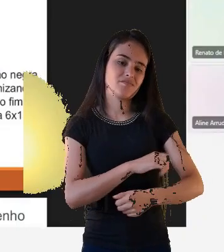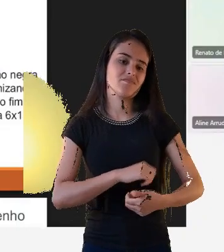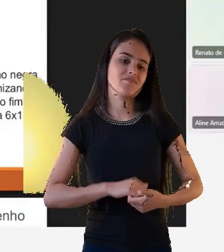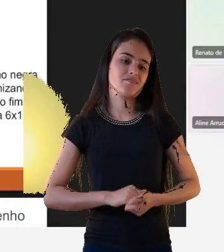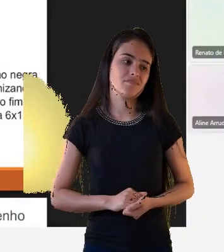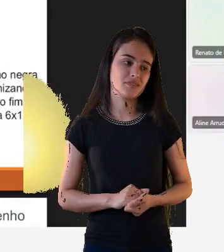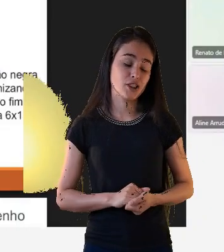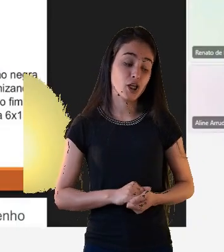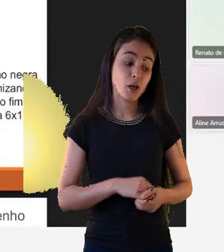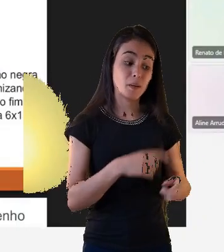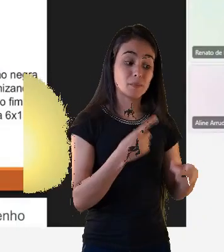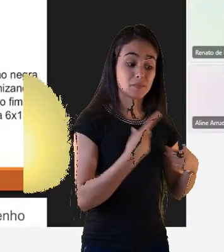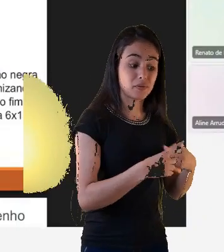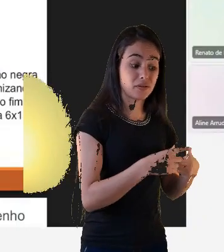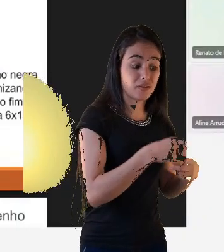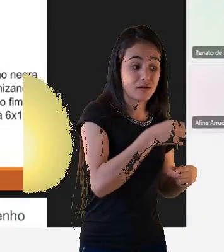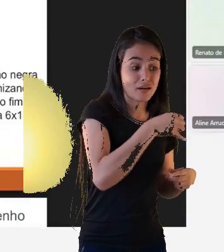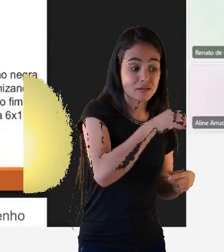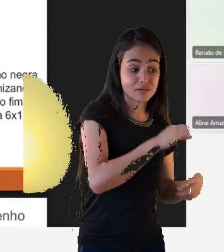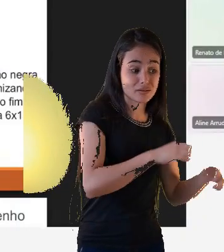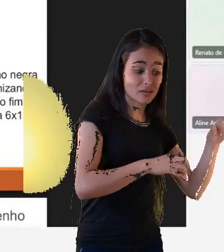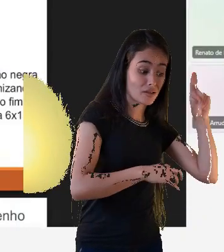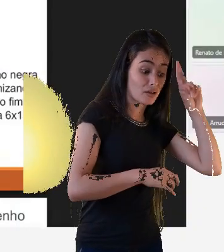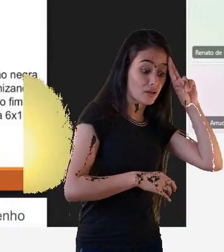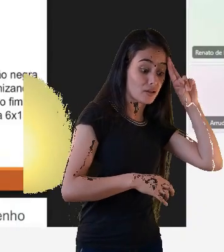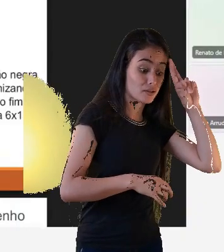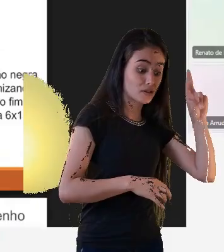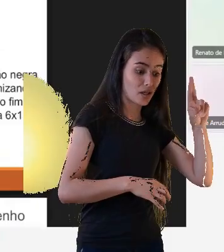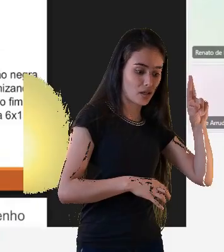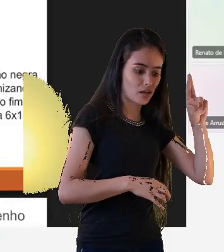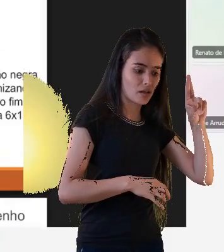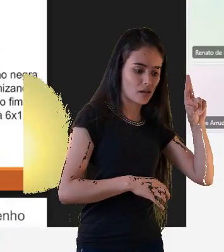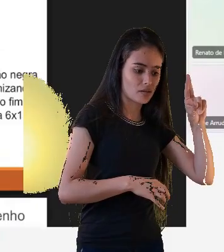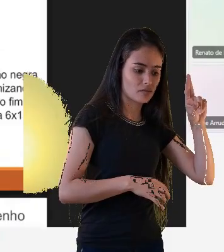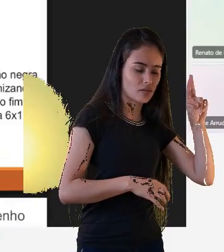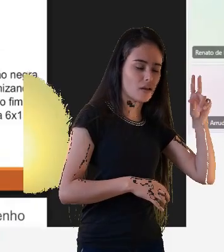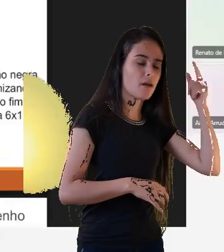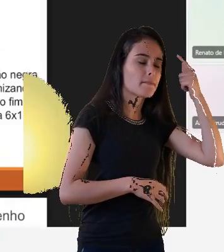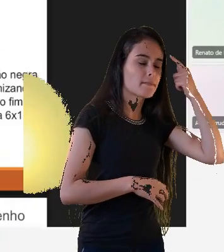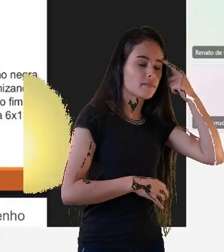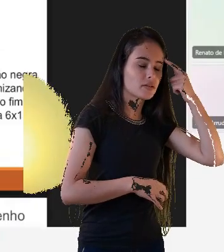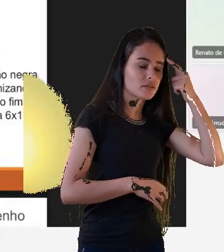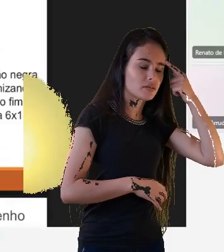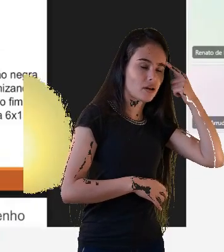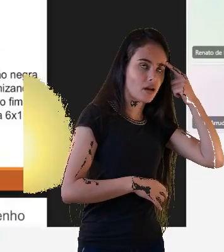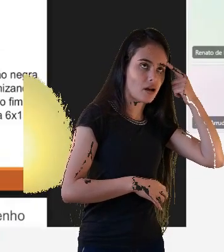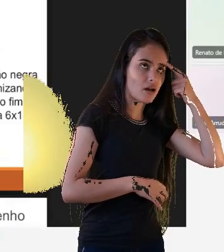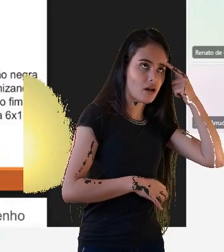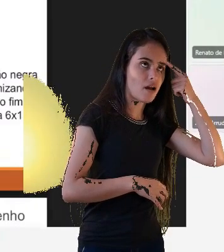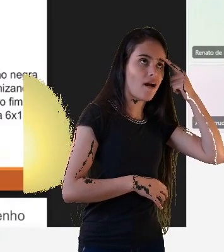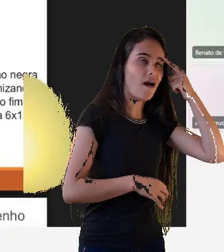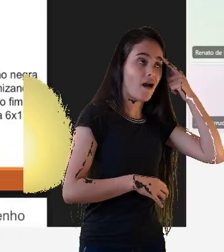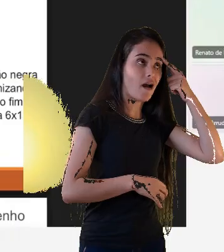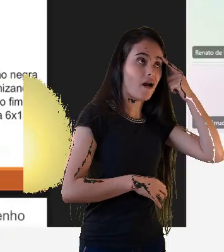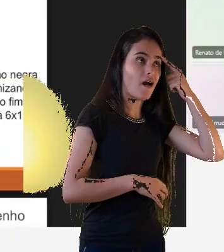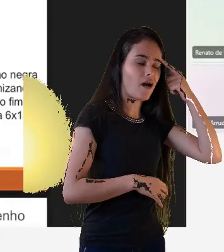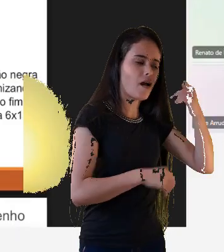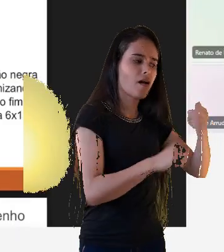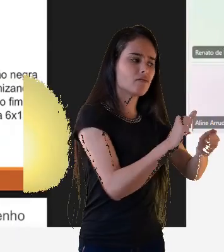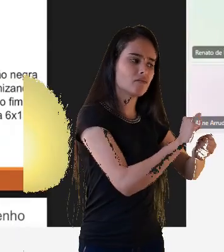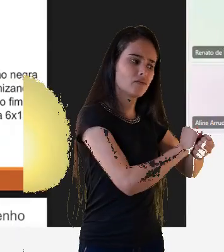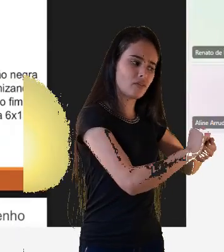deixá-la segura dentro da sua casa. Com certeza ela poderia ficar ali naqueles meses,